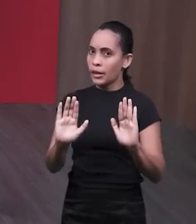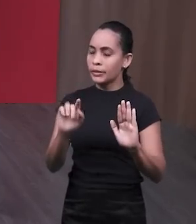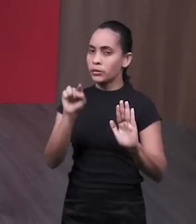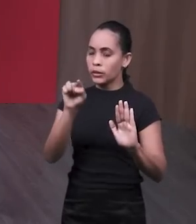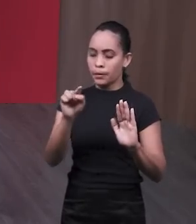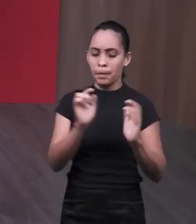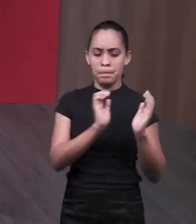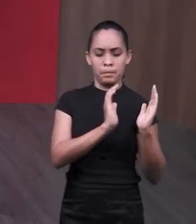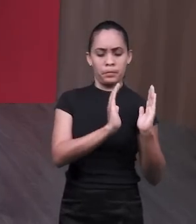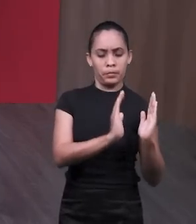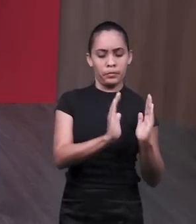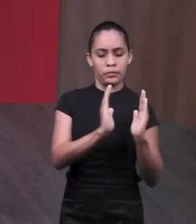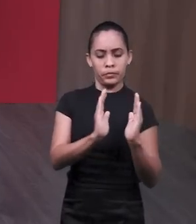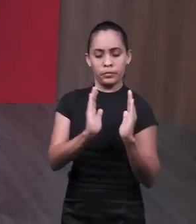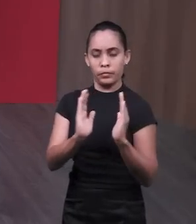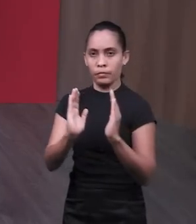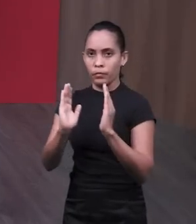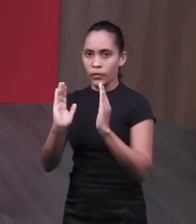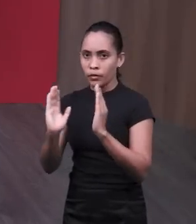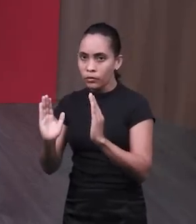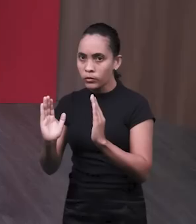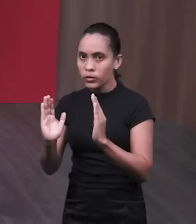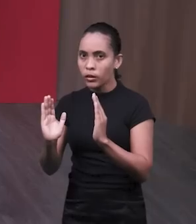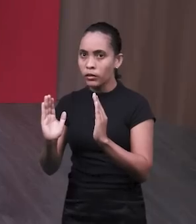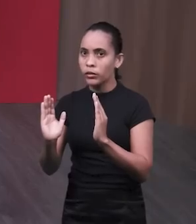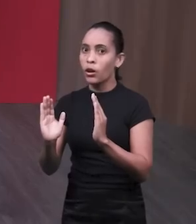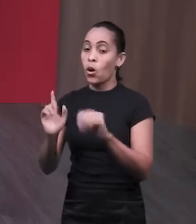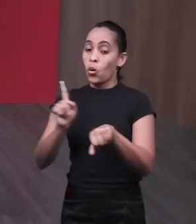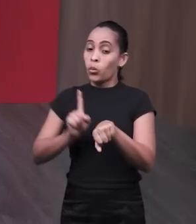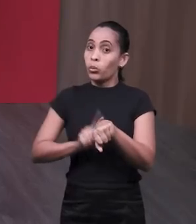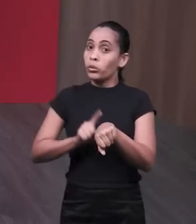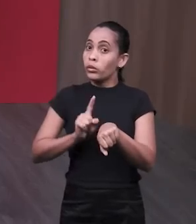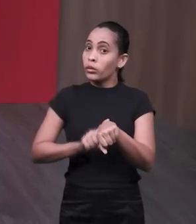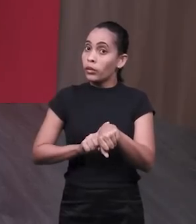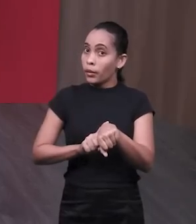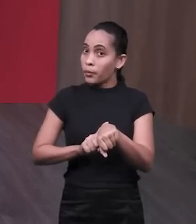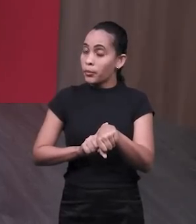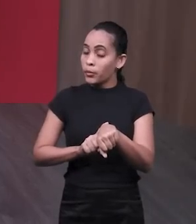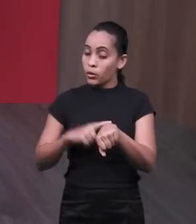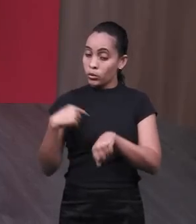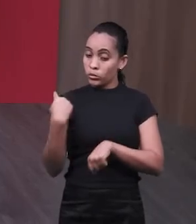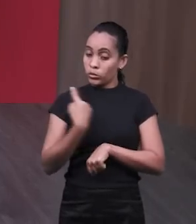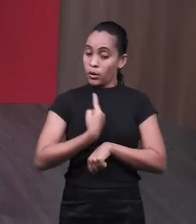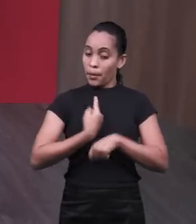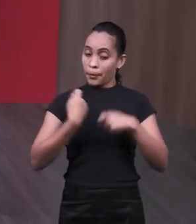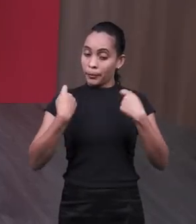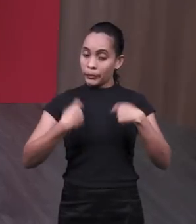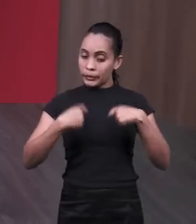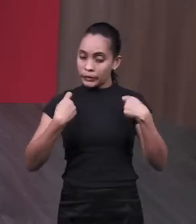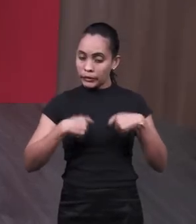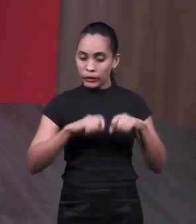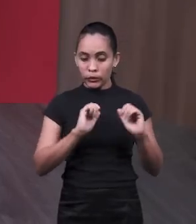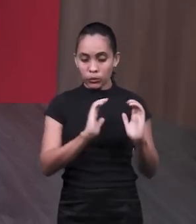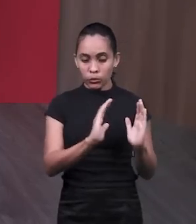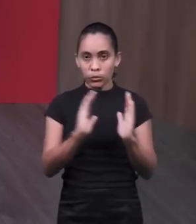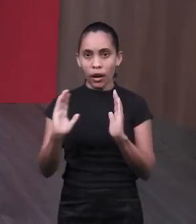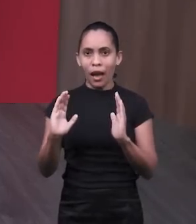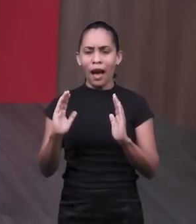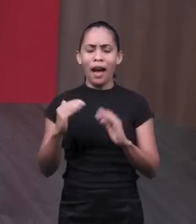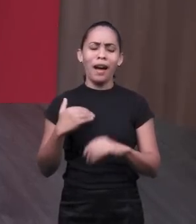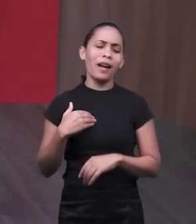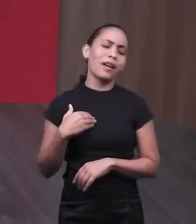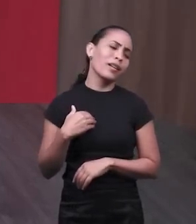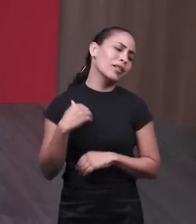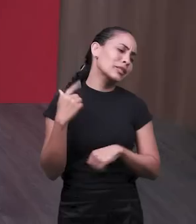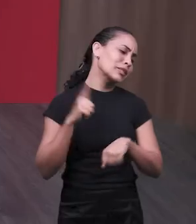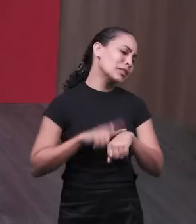vai administrar, porque todo o tempo a gente que tem que gerir. Não há como alguém falar, mas